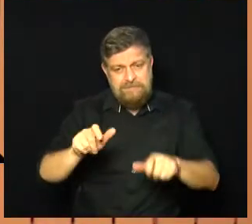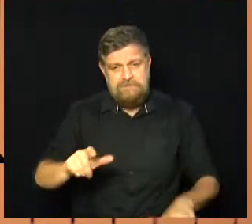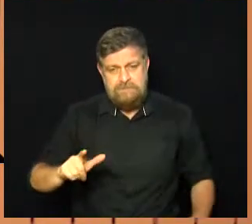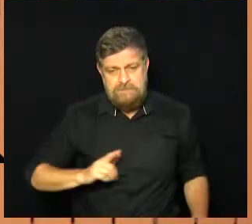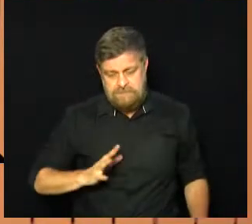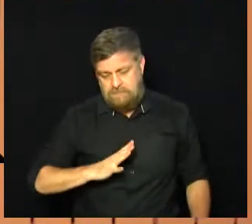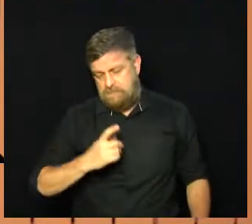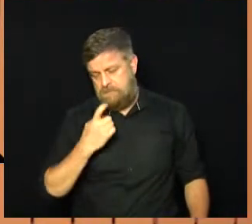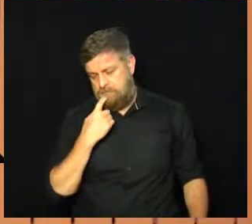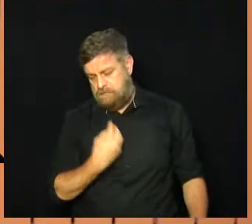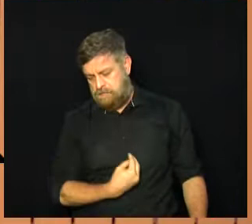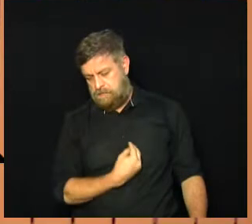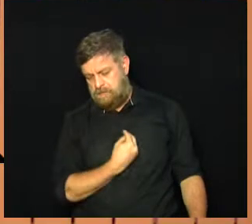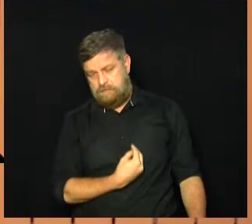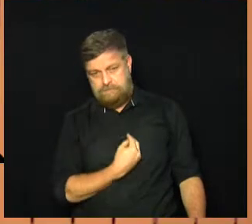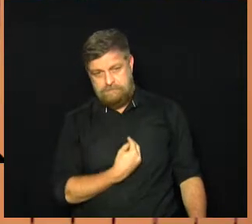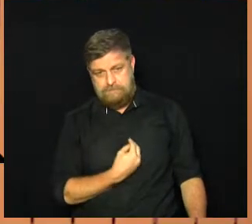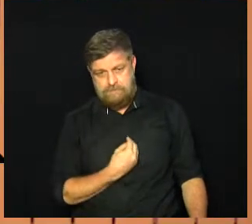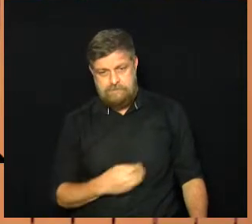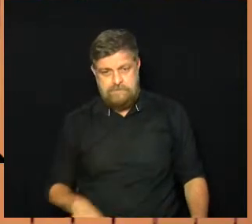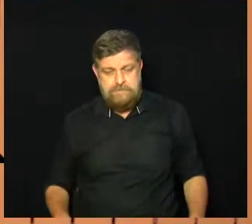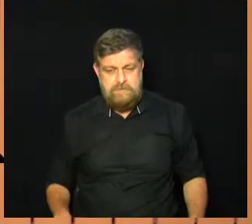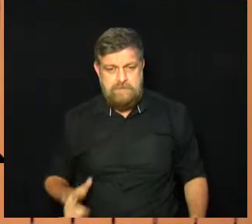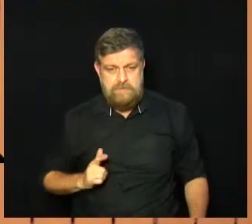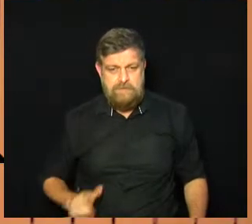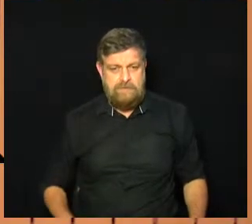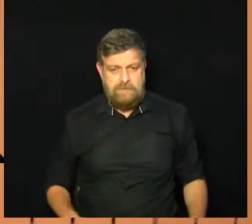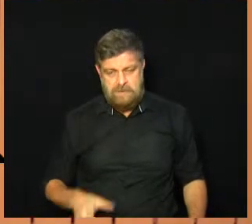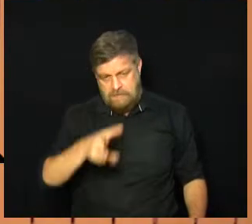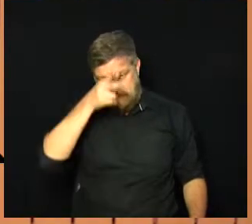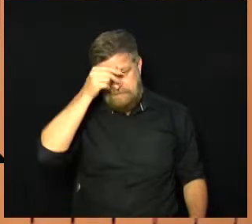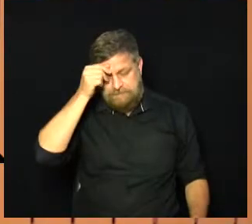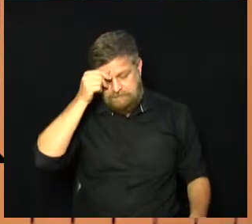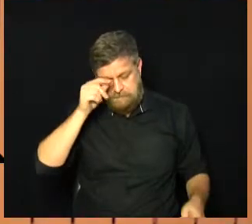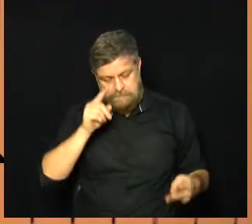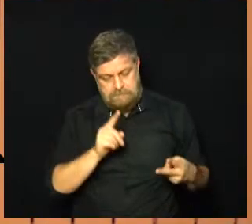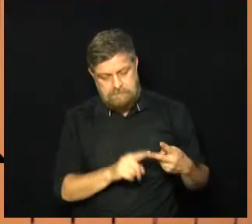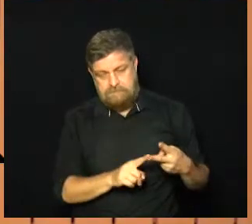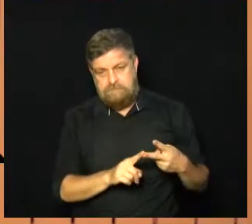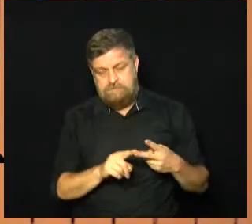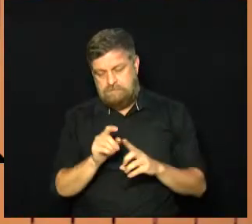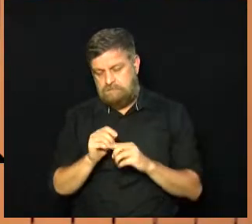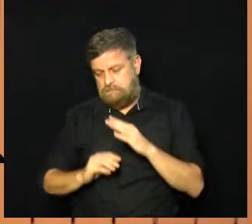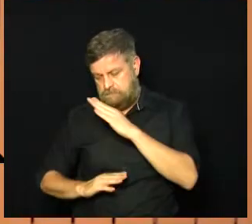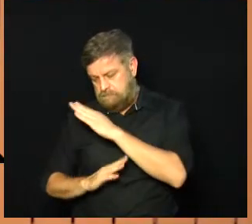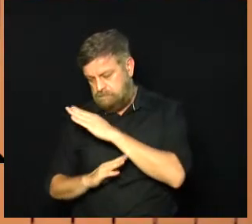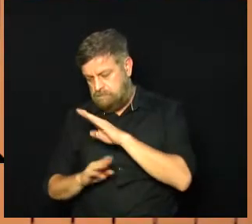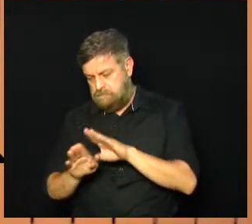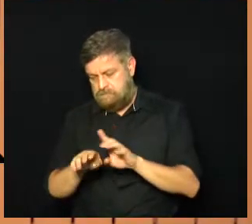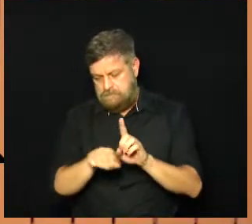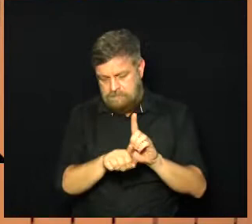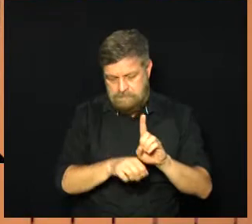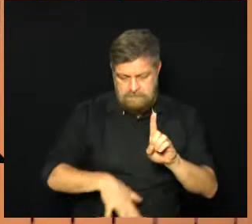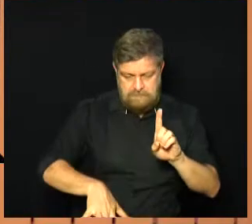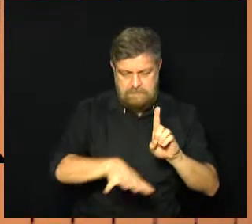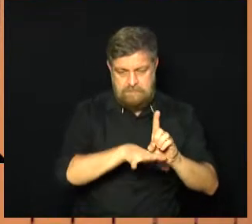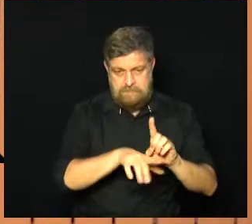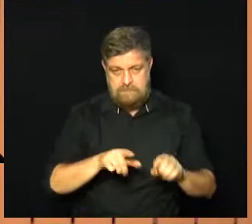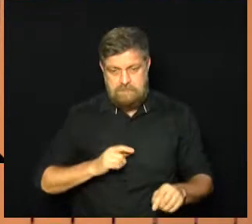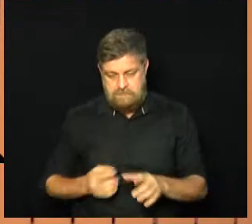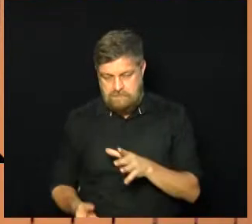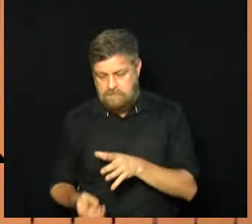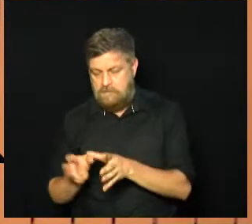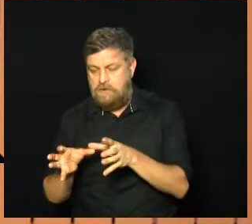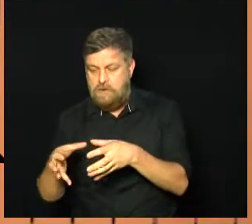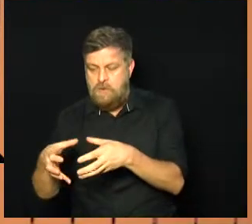dessa cidade, então, do legislativo, executivo, da sociedade civil. Então, a subcomissão, né, criada